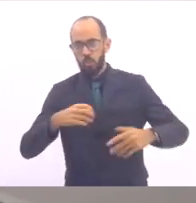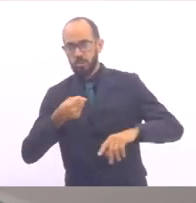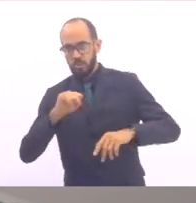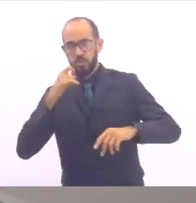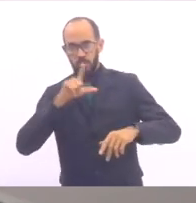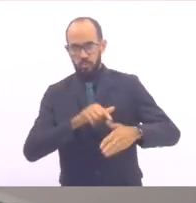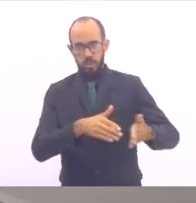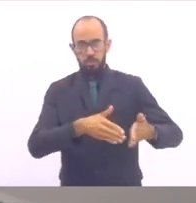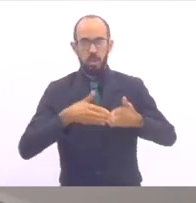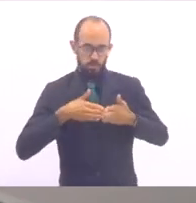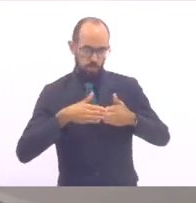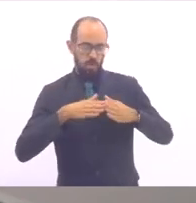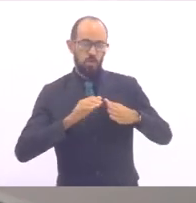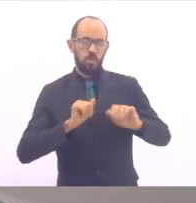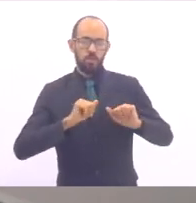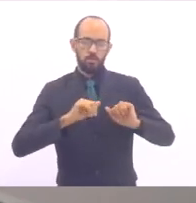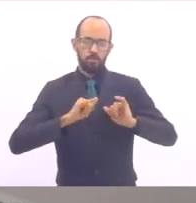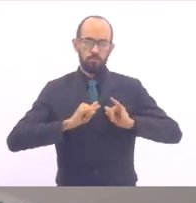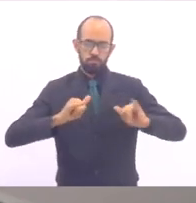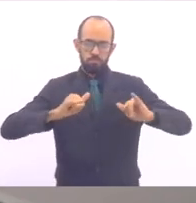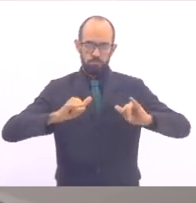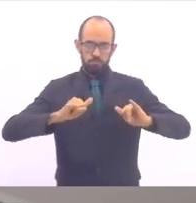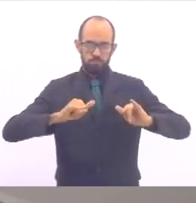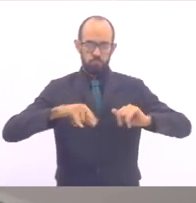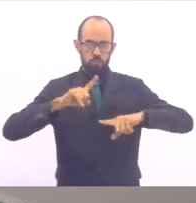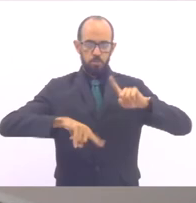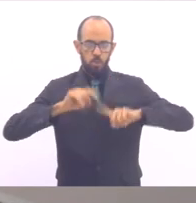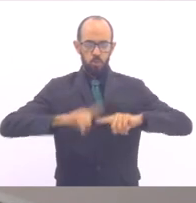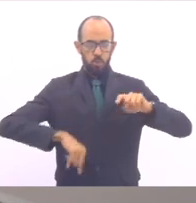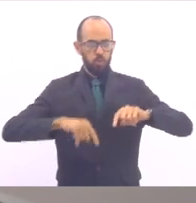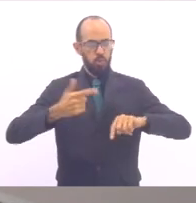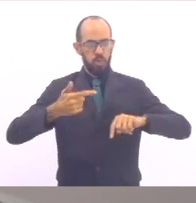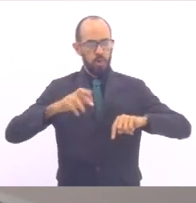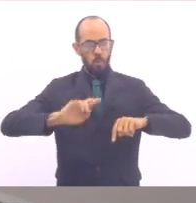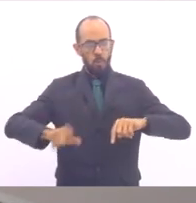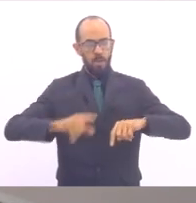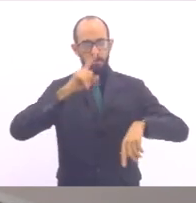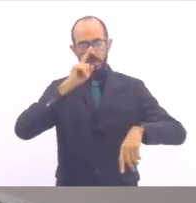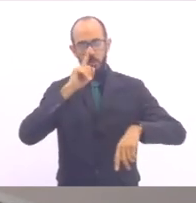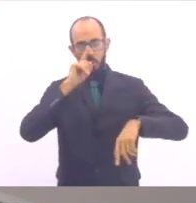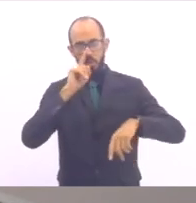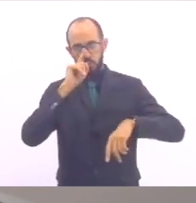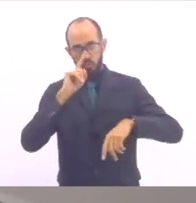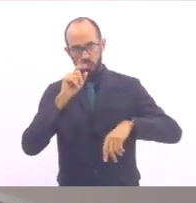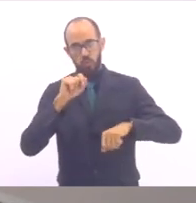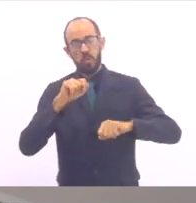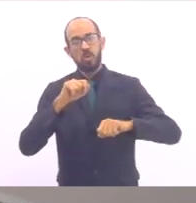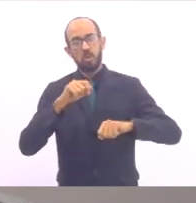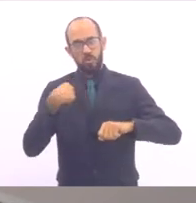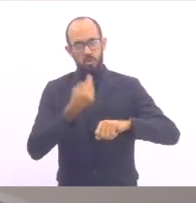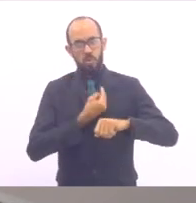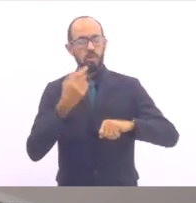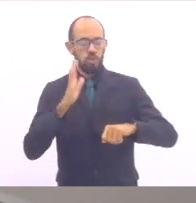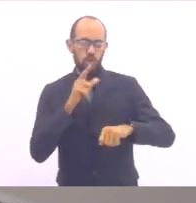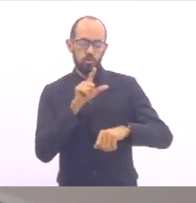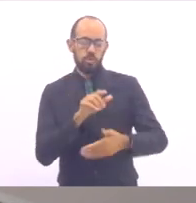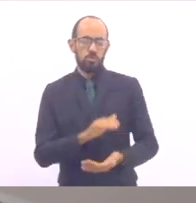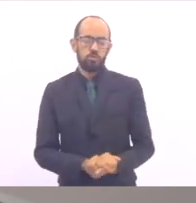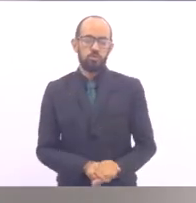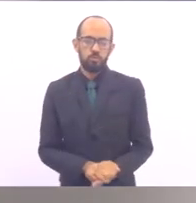uma licença comunicada para transporte de resíduo não perigoso, que é o caso dos recicláveis, a gente já... E esse aí